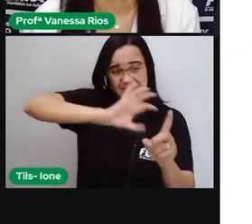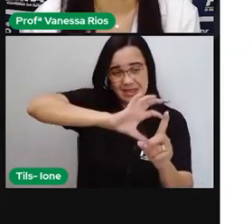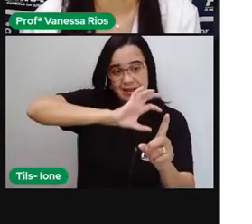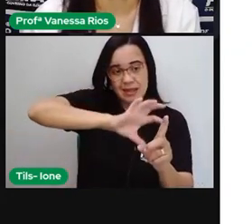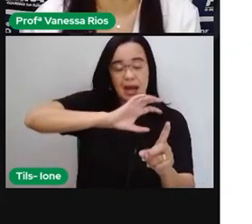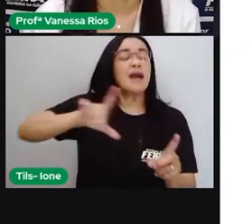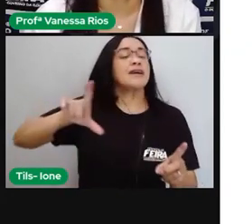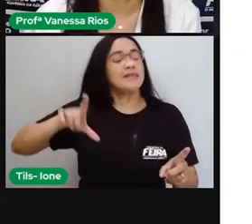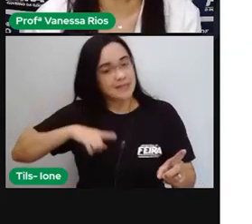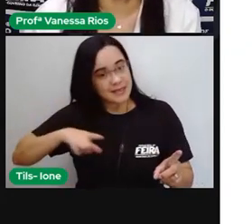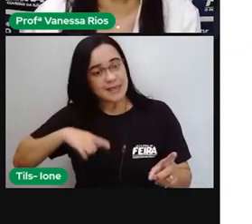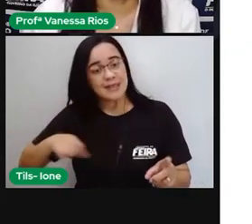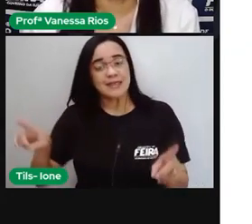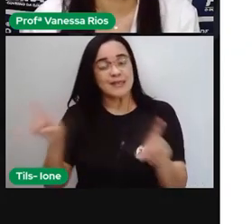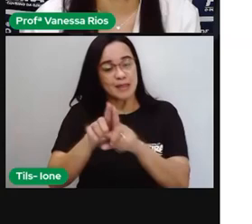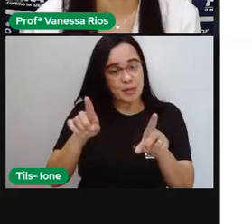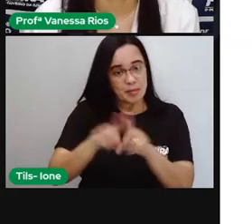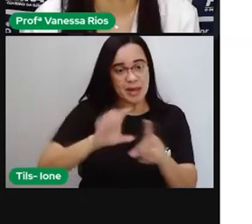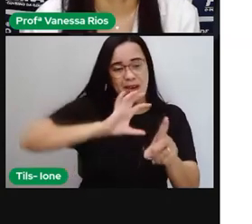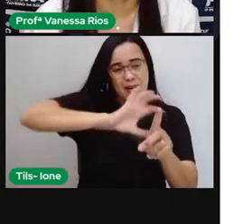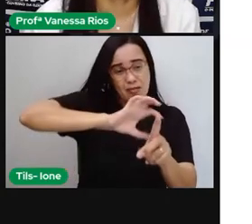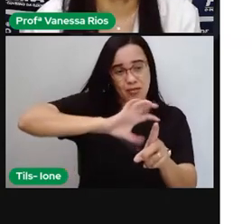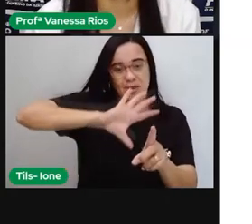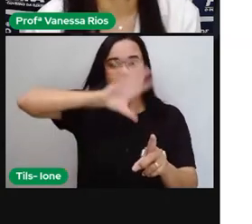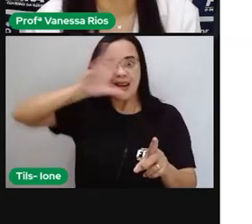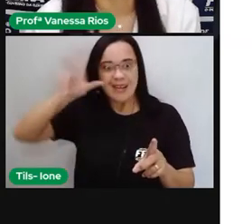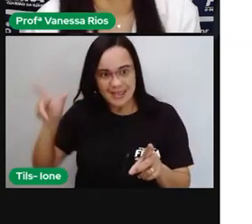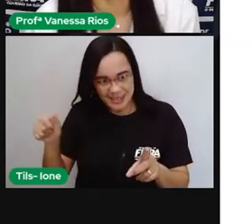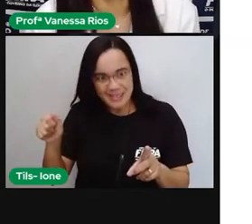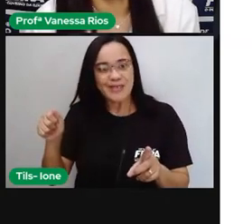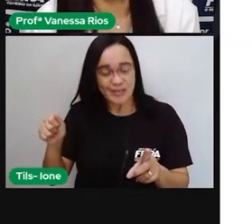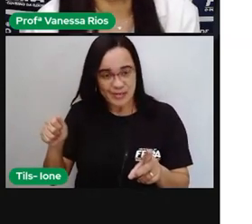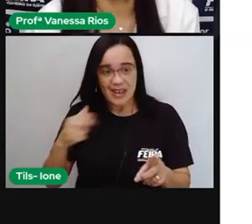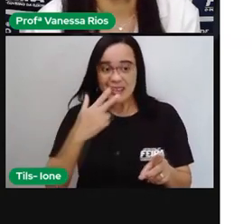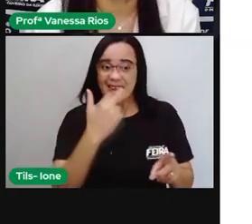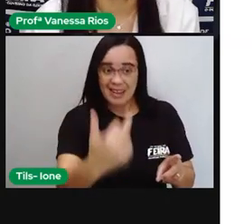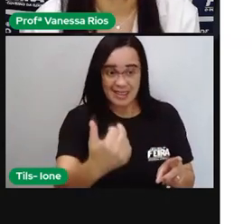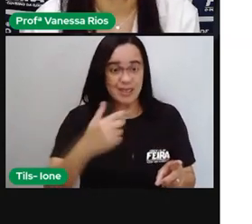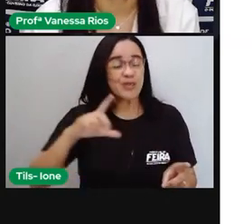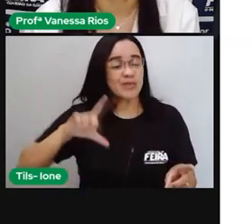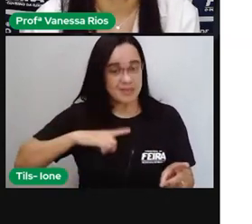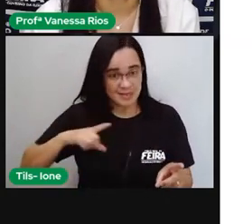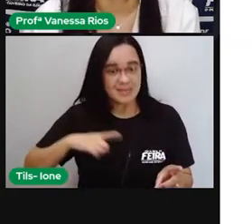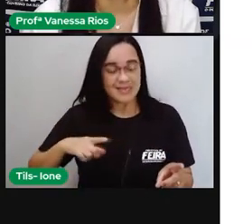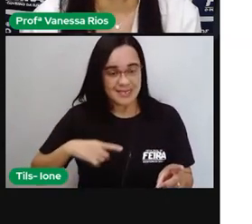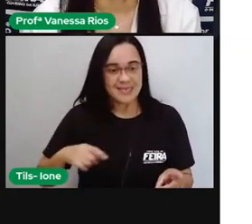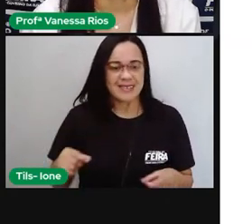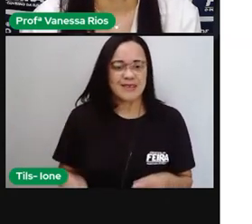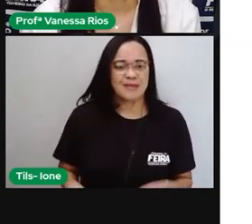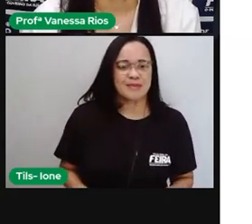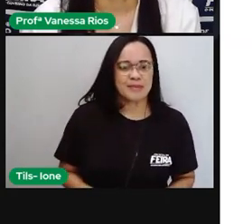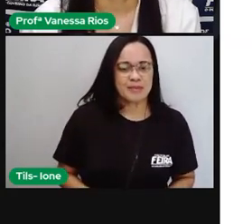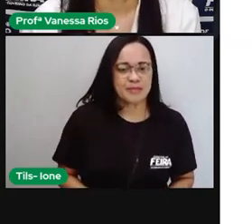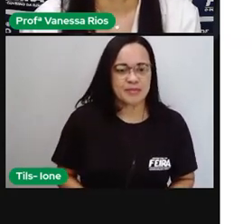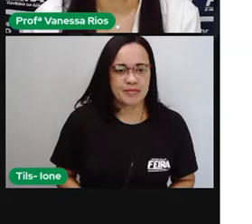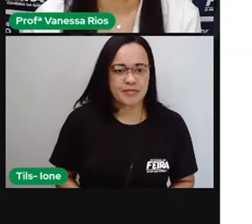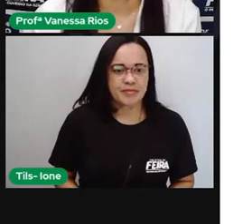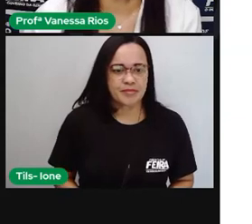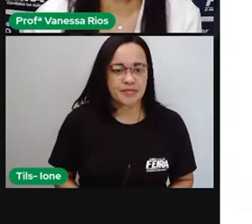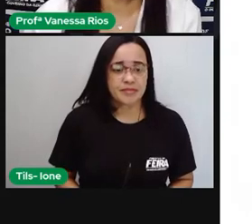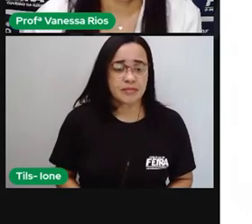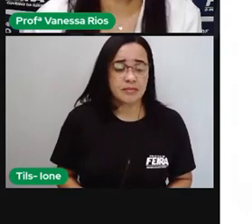sofre influência também dos africanos e de outros povos, né, de outras etnias que chegaram até aqui. E a gente fala